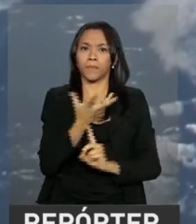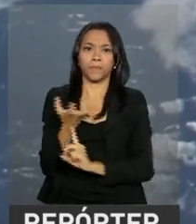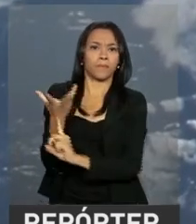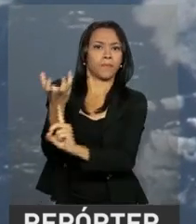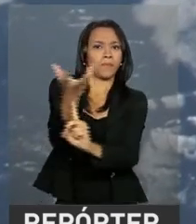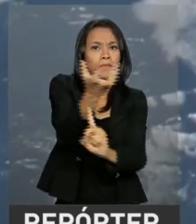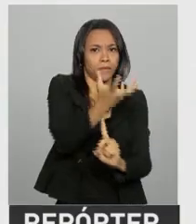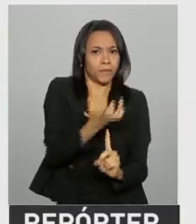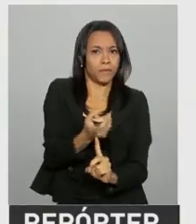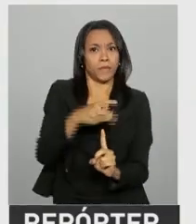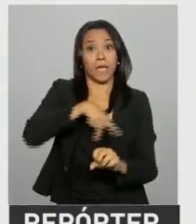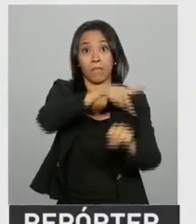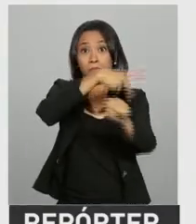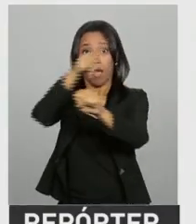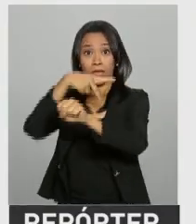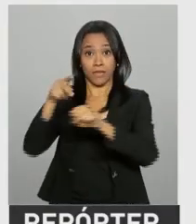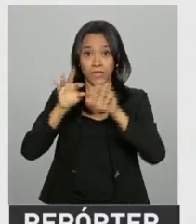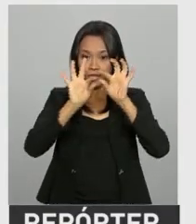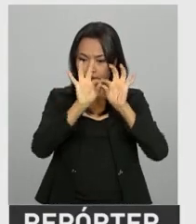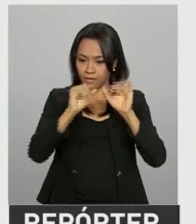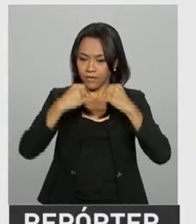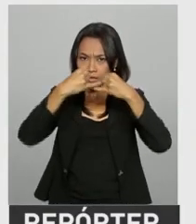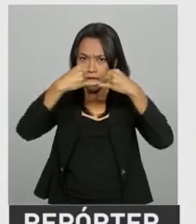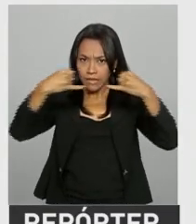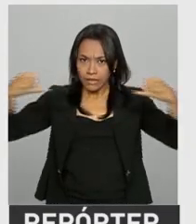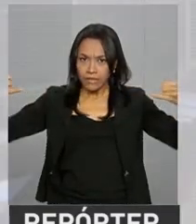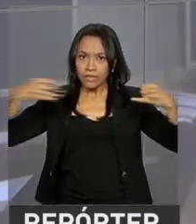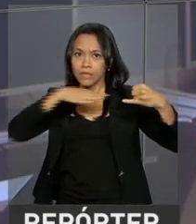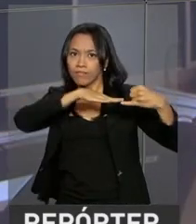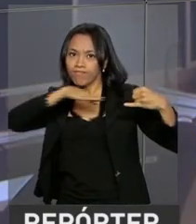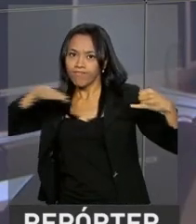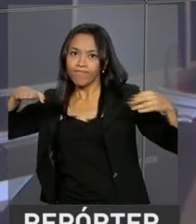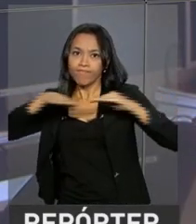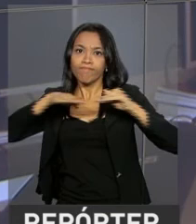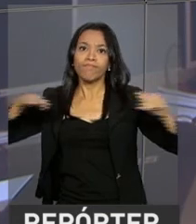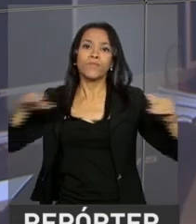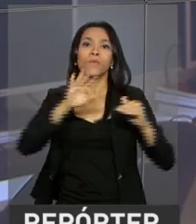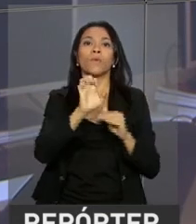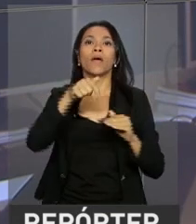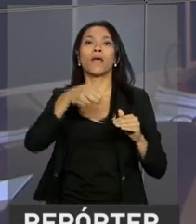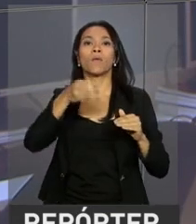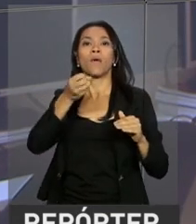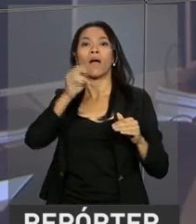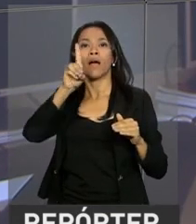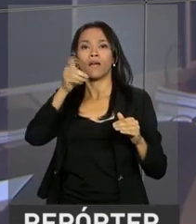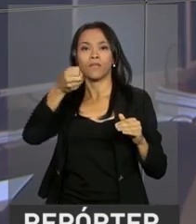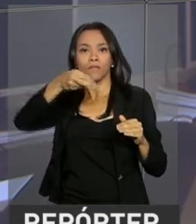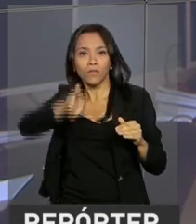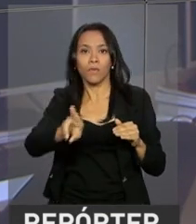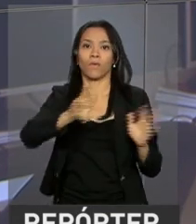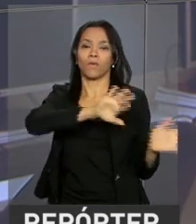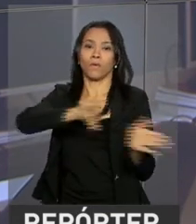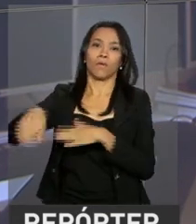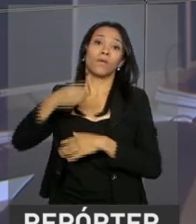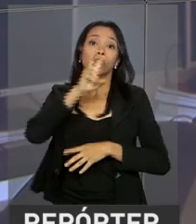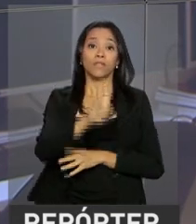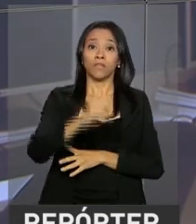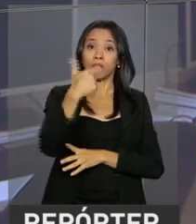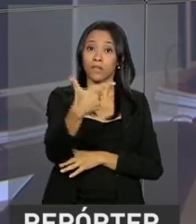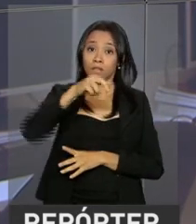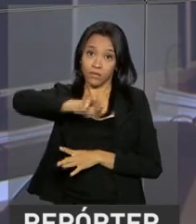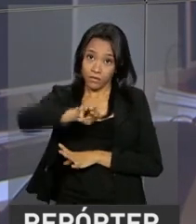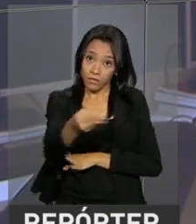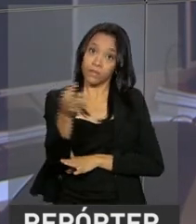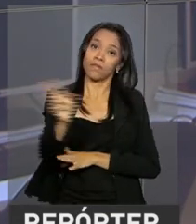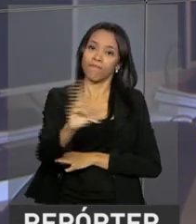em países localizados na linha do equador 52 milhões de reais vão reforçar os serviços